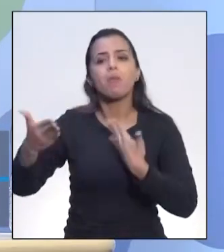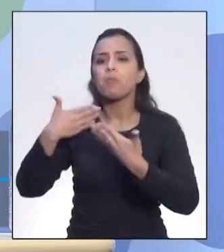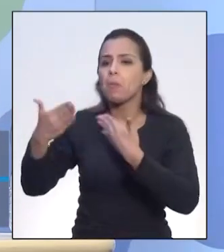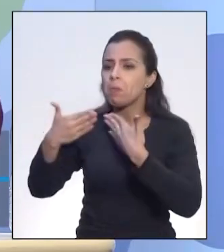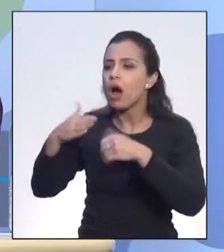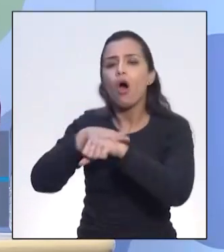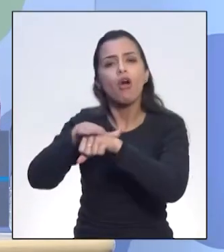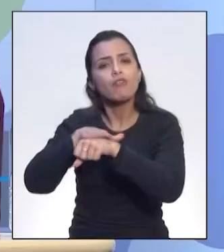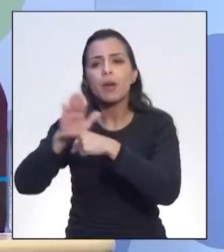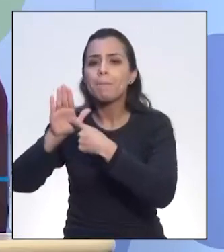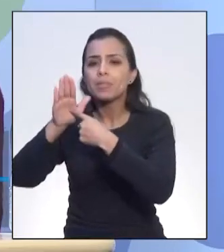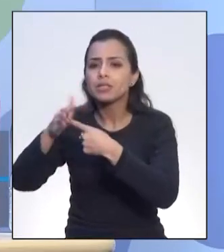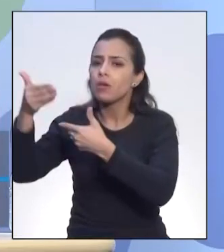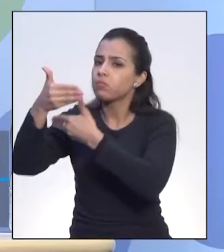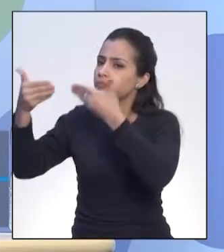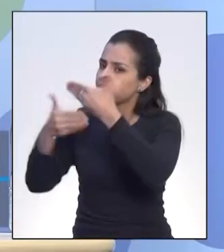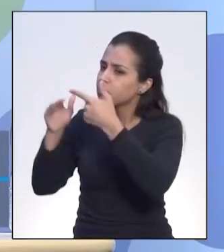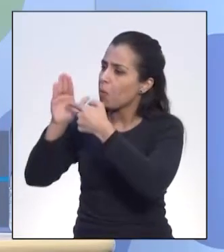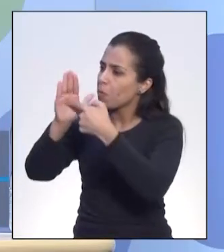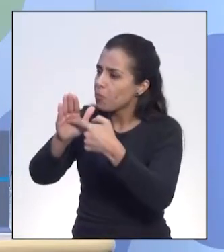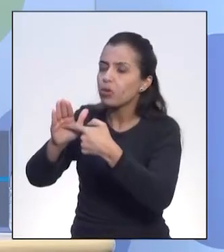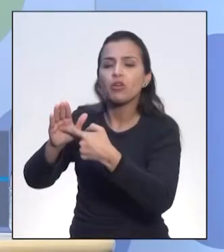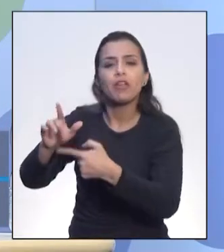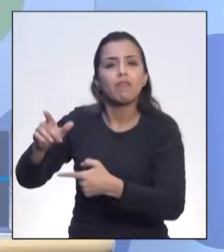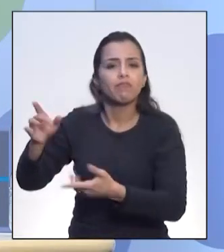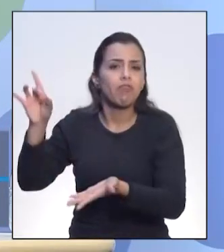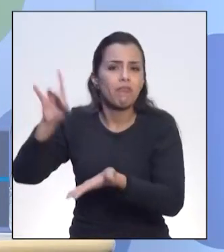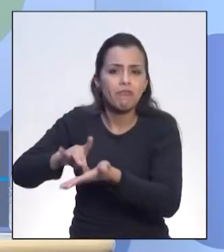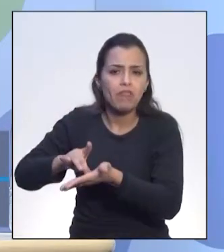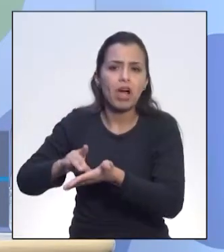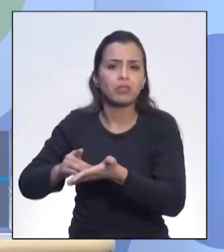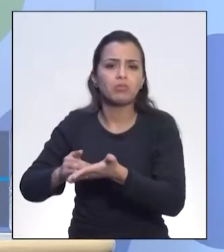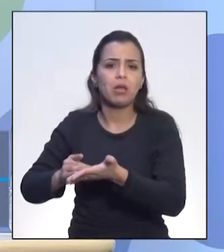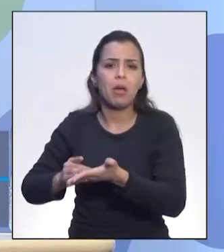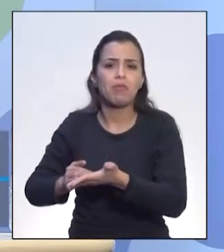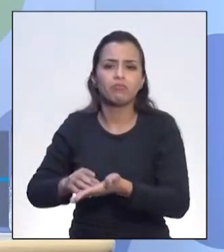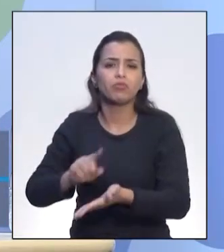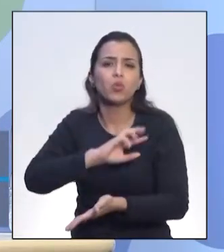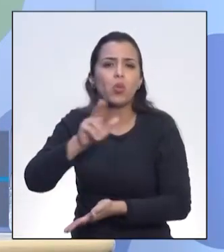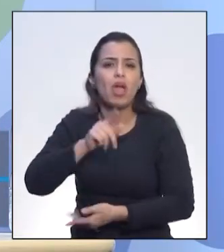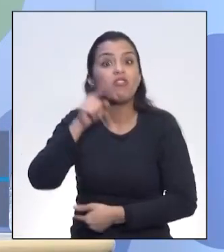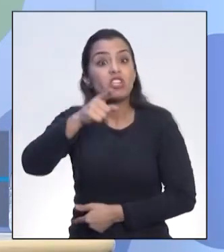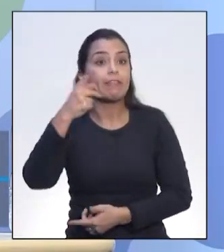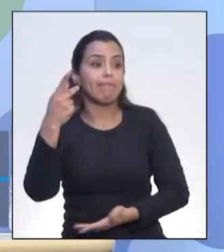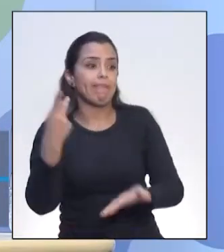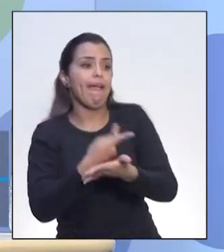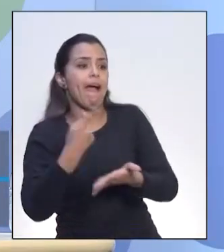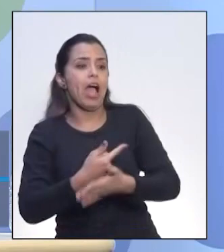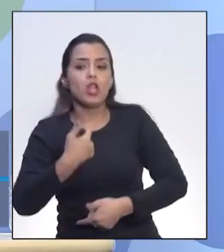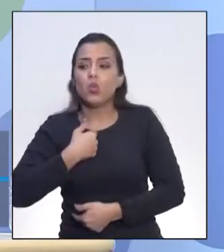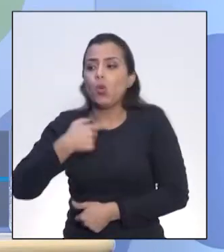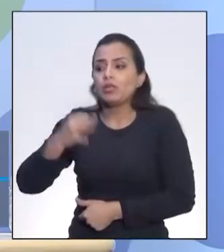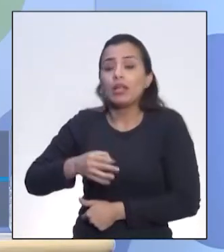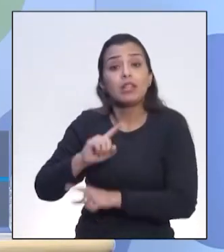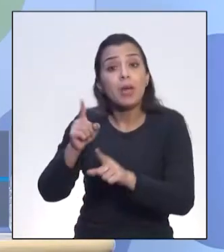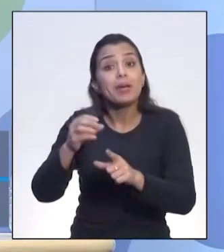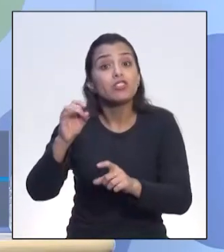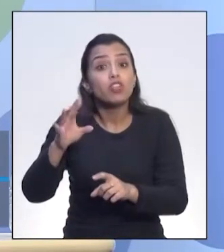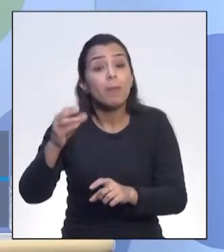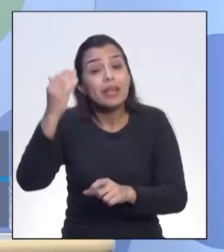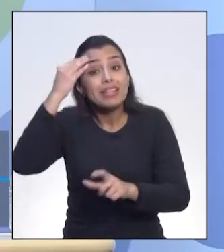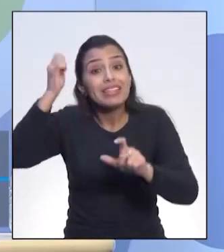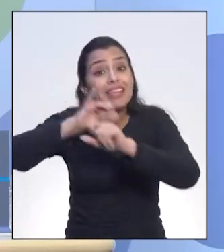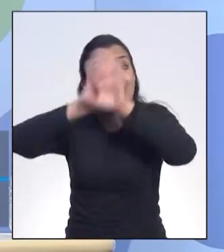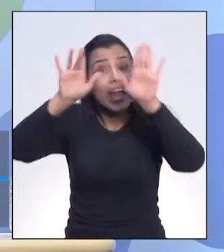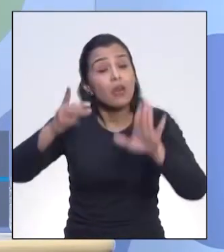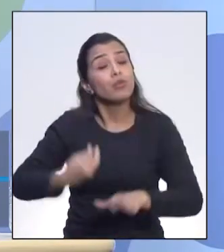né, apresentando ali argumentos e fatos, não no boca a boca, no bate-boca, tipo, você está errado. Não, você está errado. Mas a gente entender que isso existe